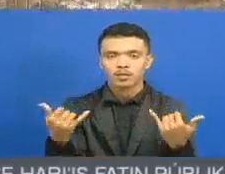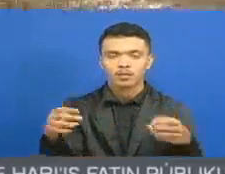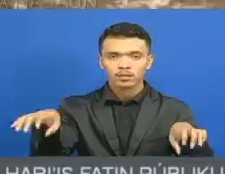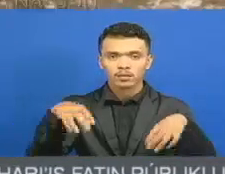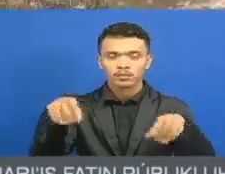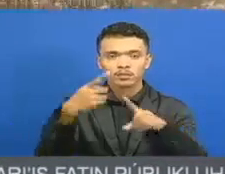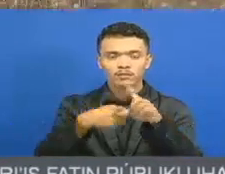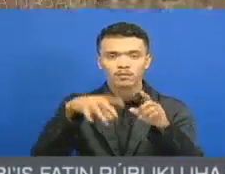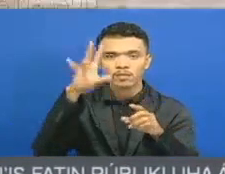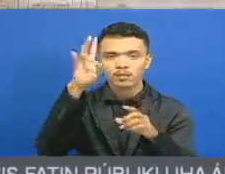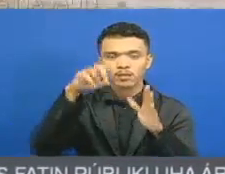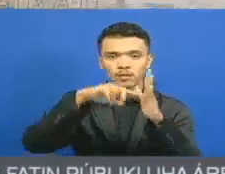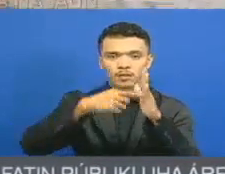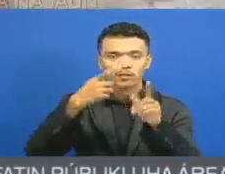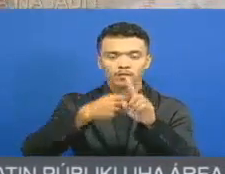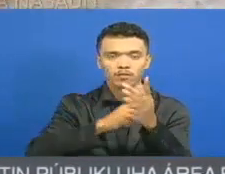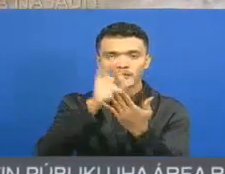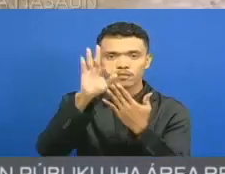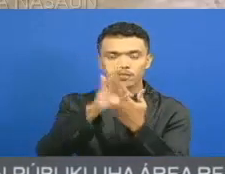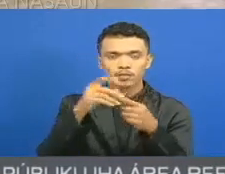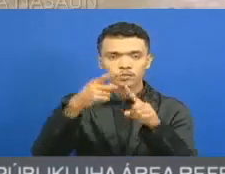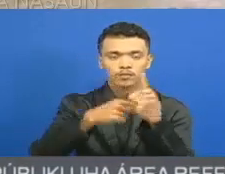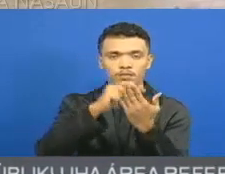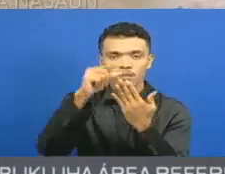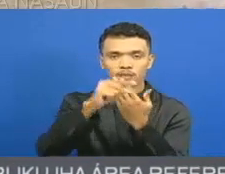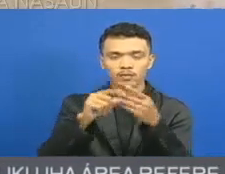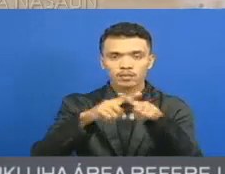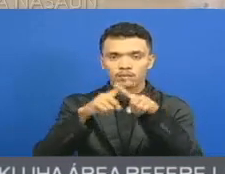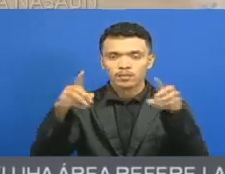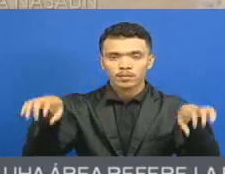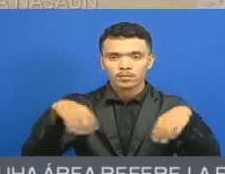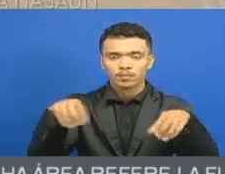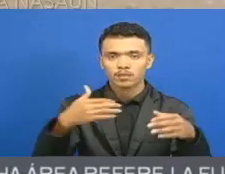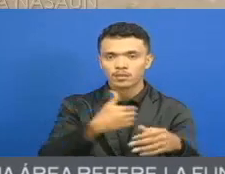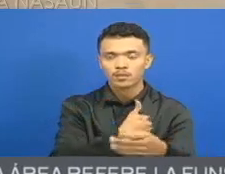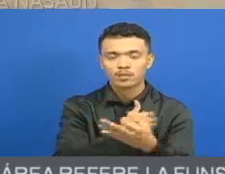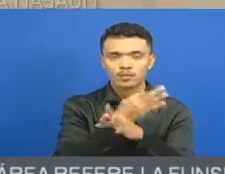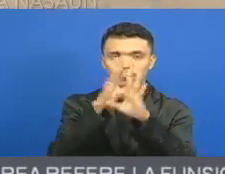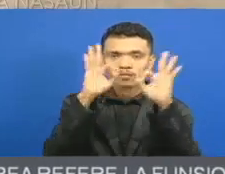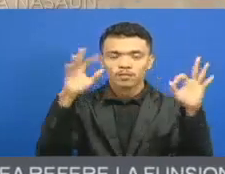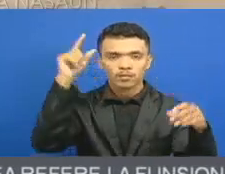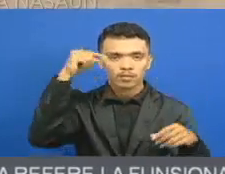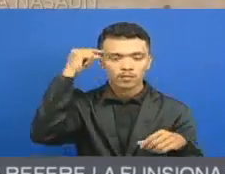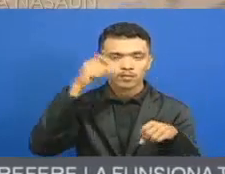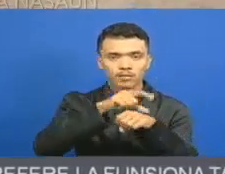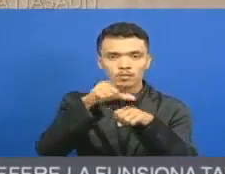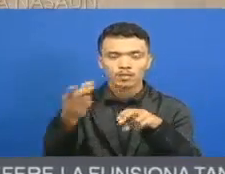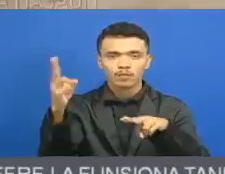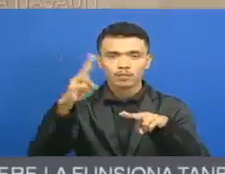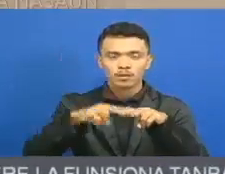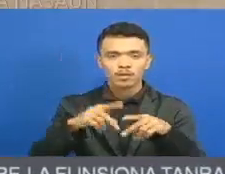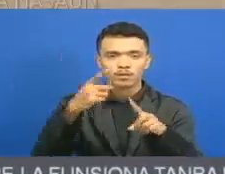projeto fulan hitu hau si fulan fevereiro to agosto, mas be projeto ne sida finaliza. Também governo local decide extende tanto